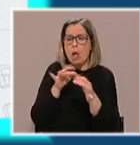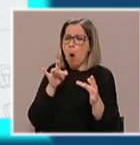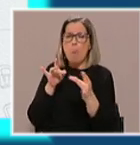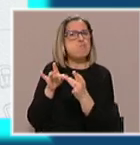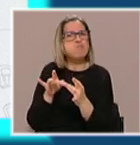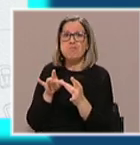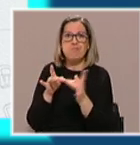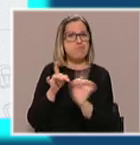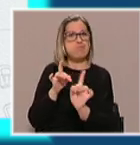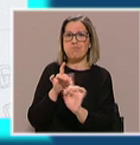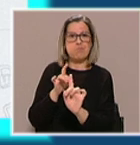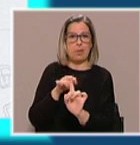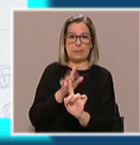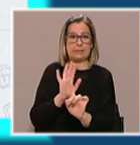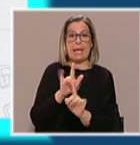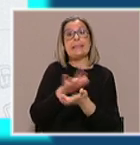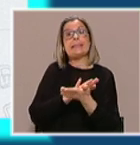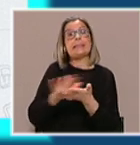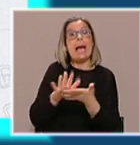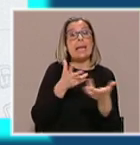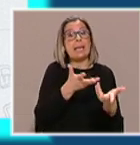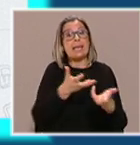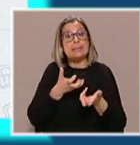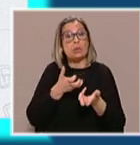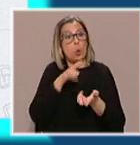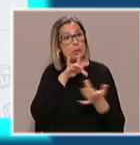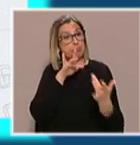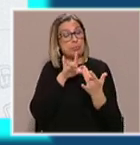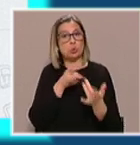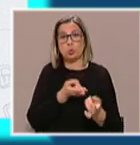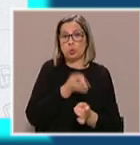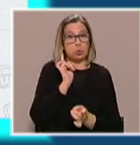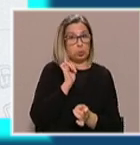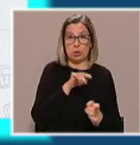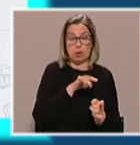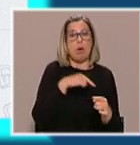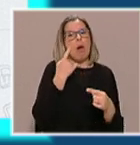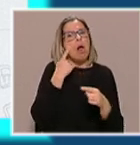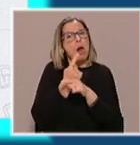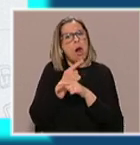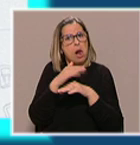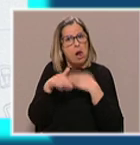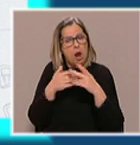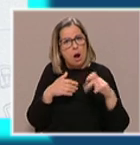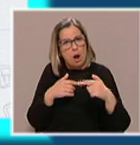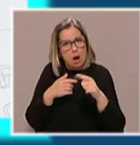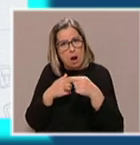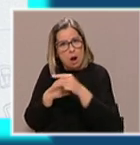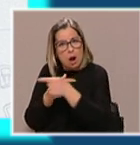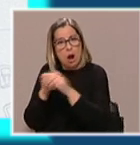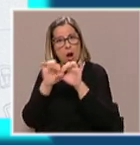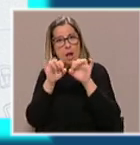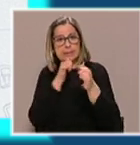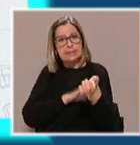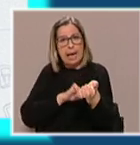pouco mais na corrente sanguínea até encontrar uma célula-alvo cuja membrana apresenta